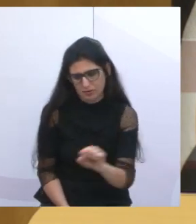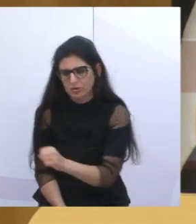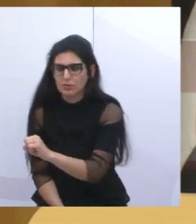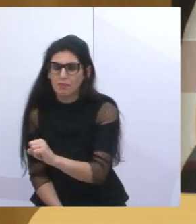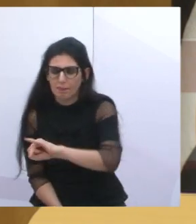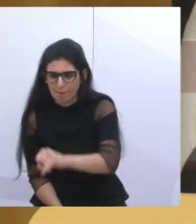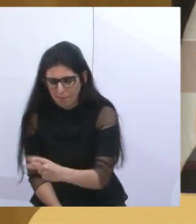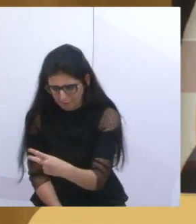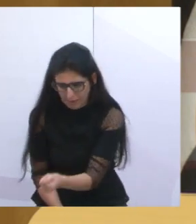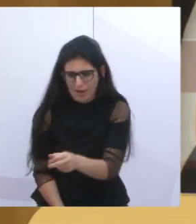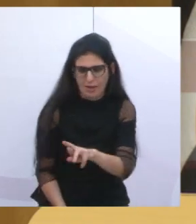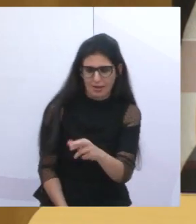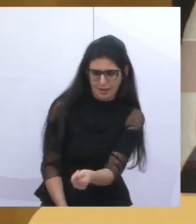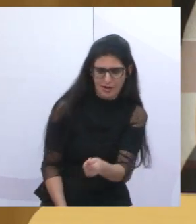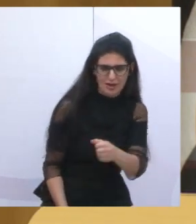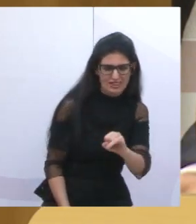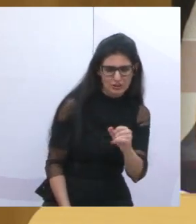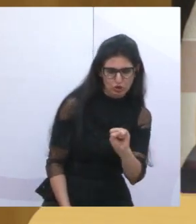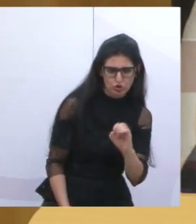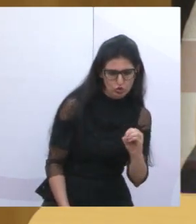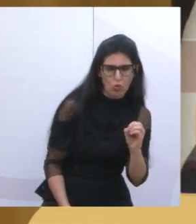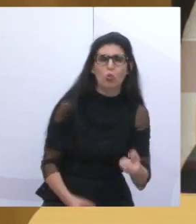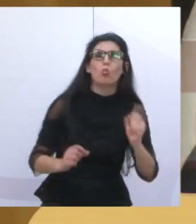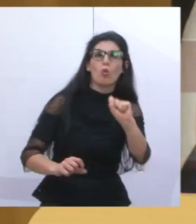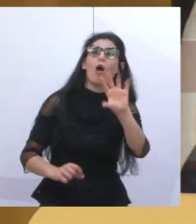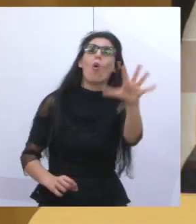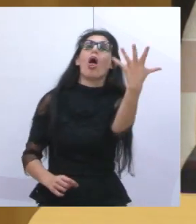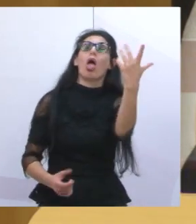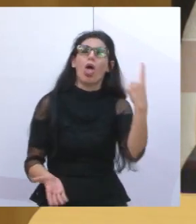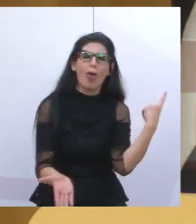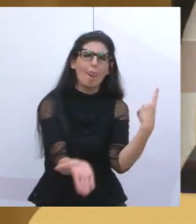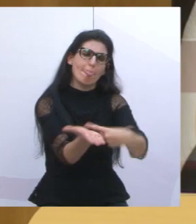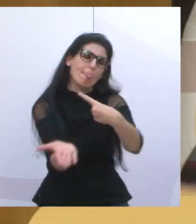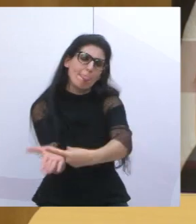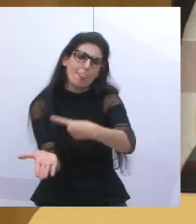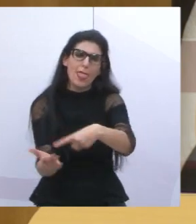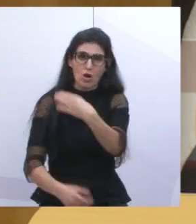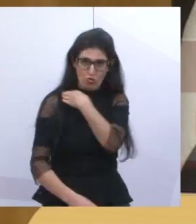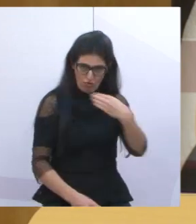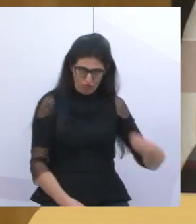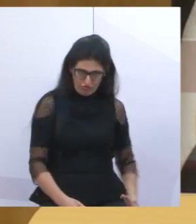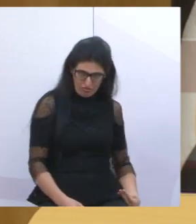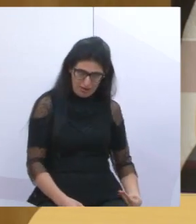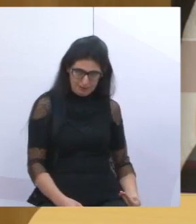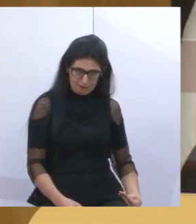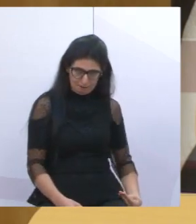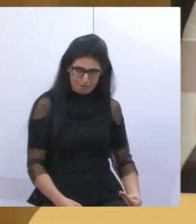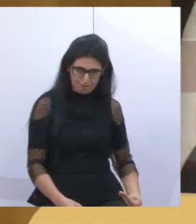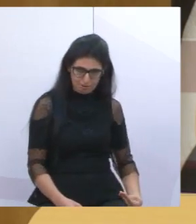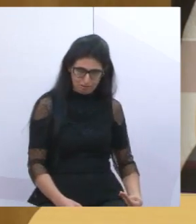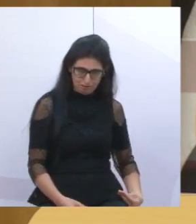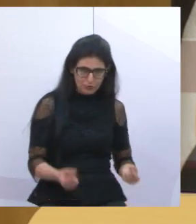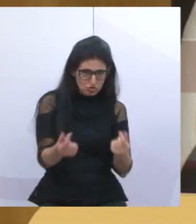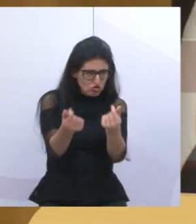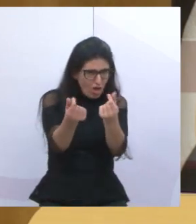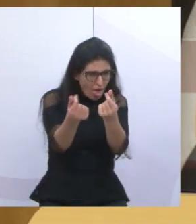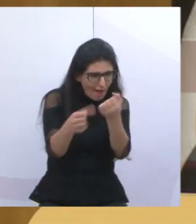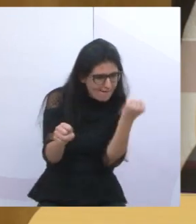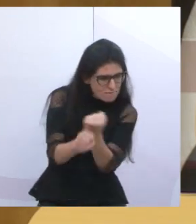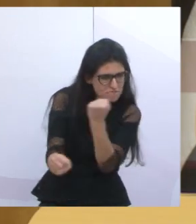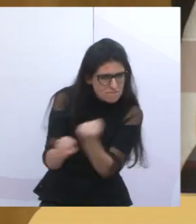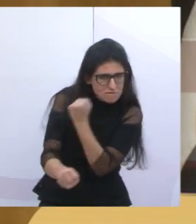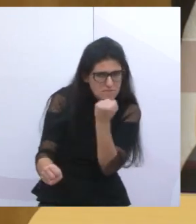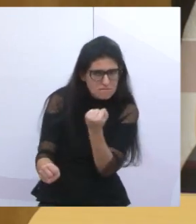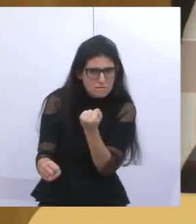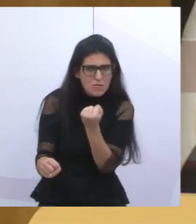citar outros. O que acontece nessa parceria? O poder público entra com uma parte do recurso na obra e